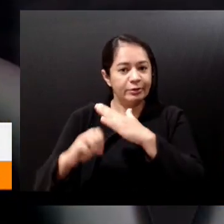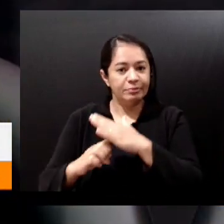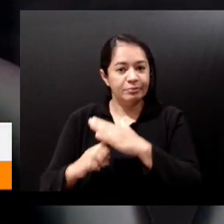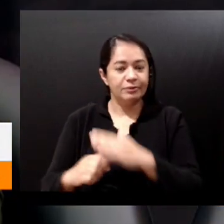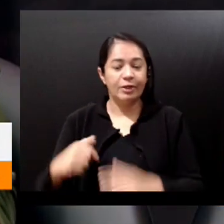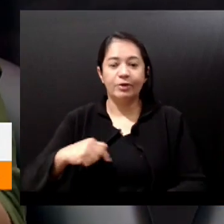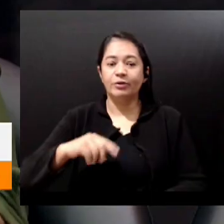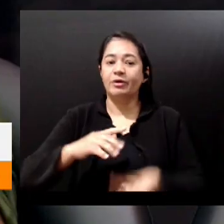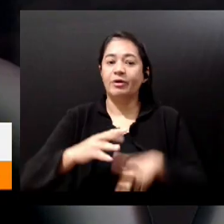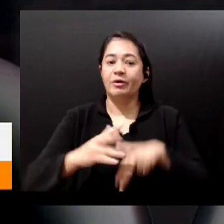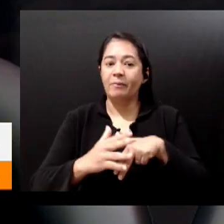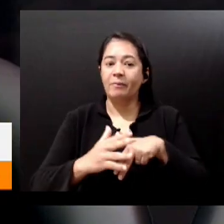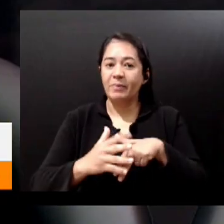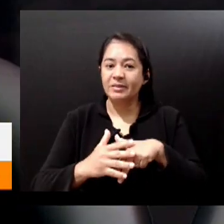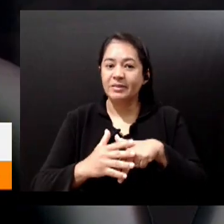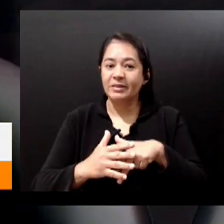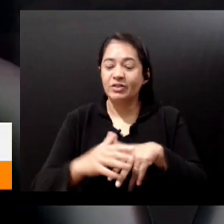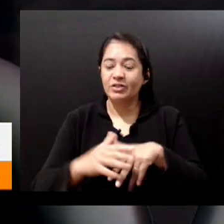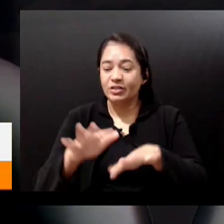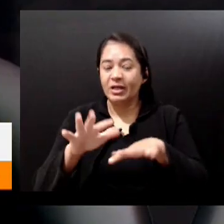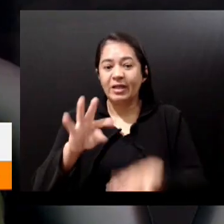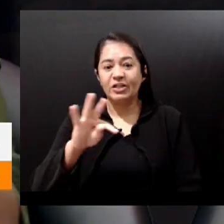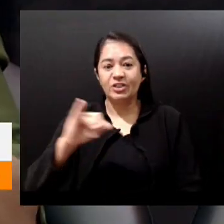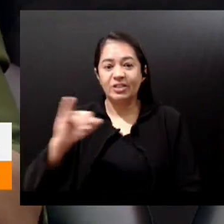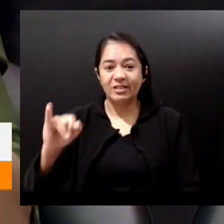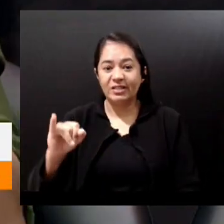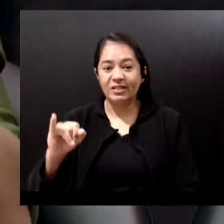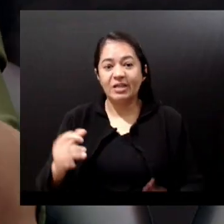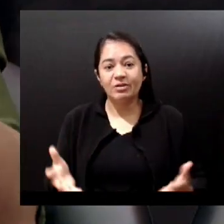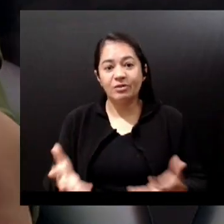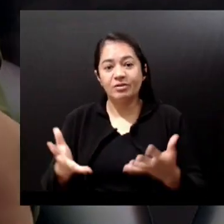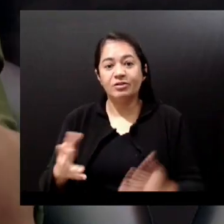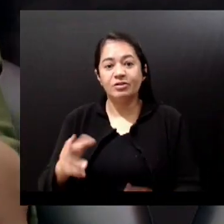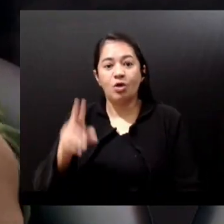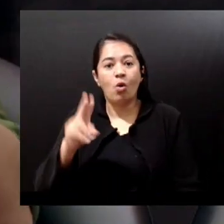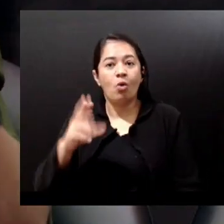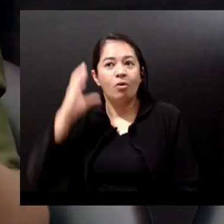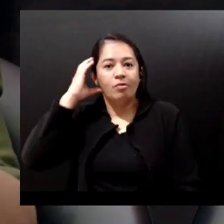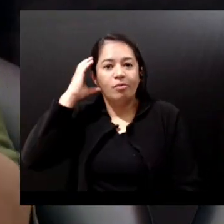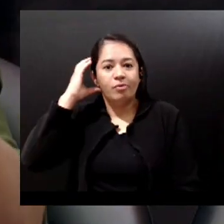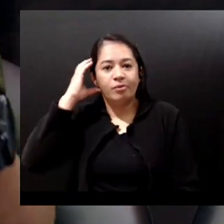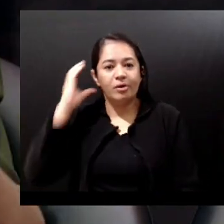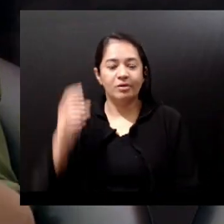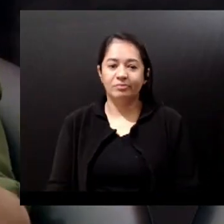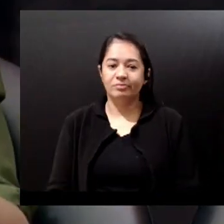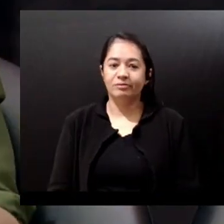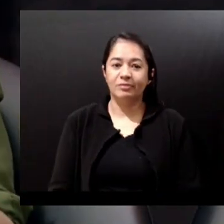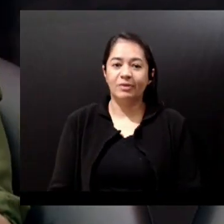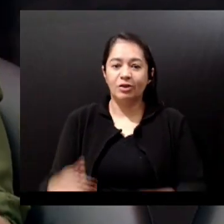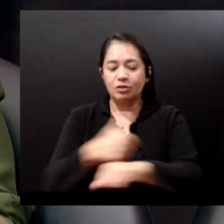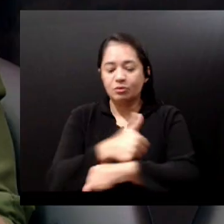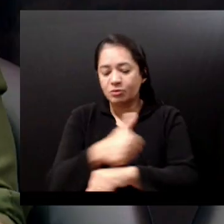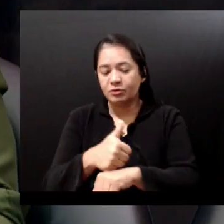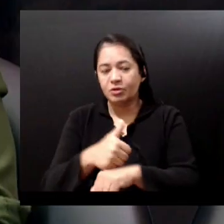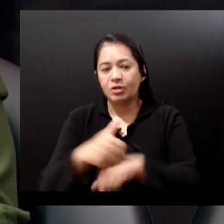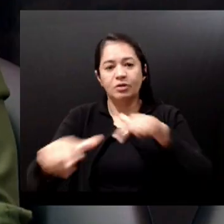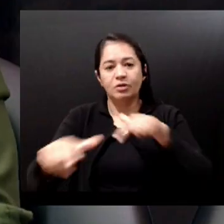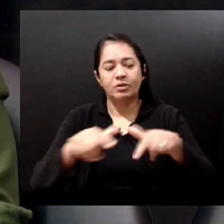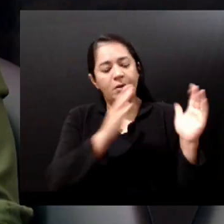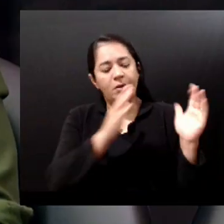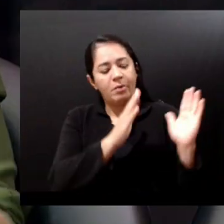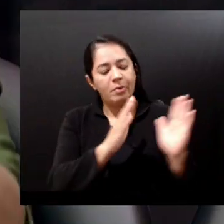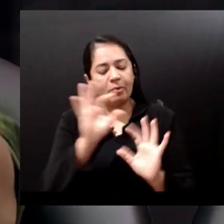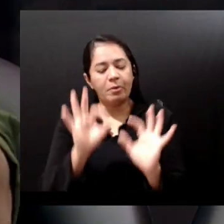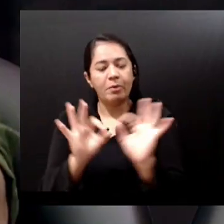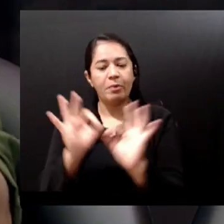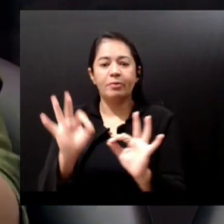TI, e sim. eles incentivam, inclusive, o uso de fones, quer dizer, esses profissionais que trabalham com programação e tal, eles